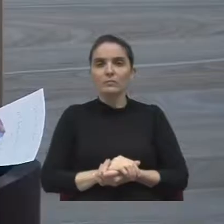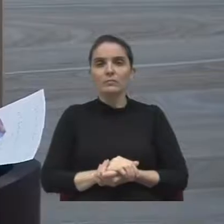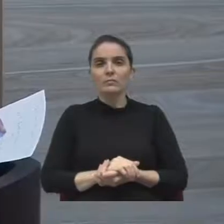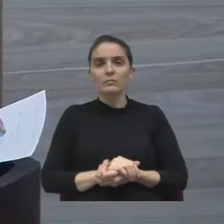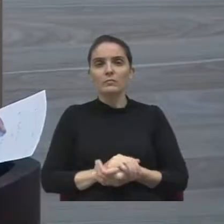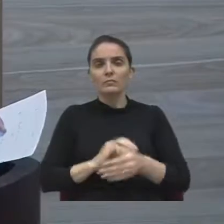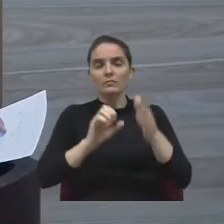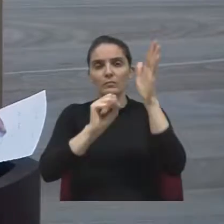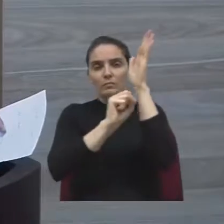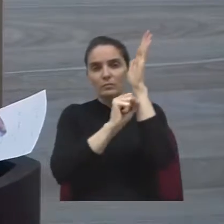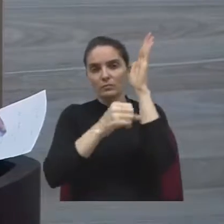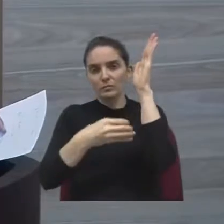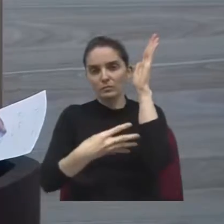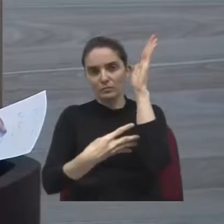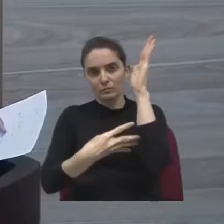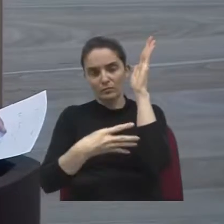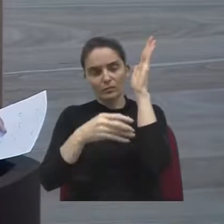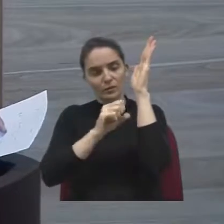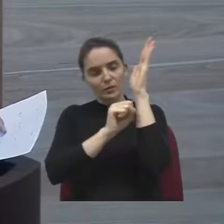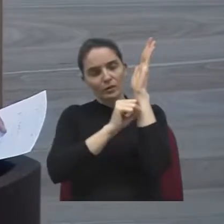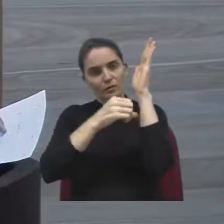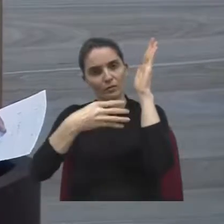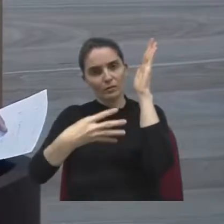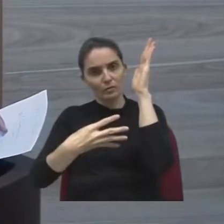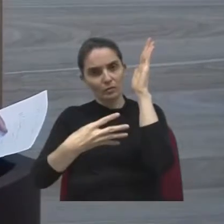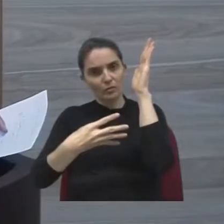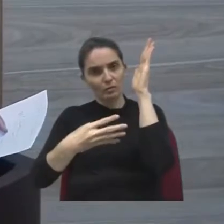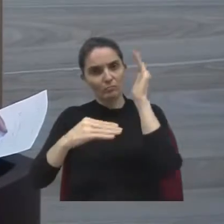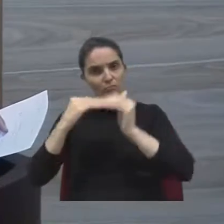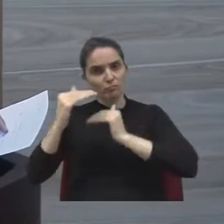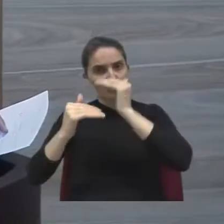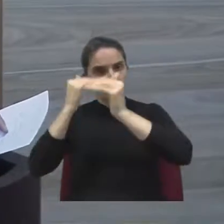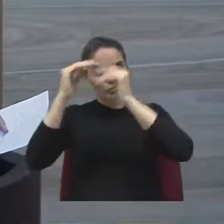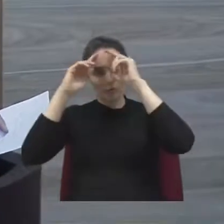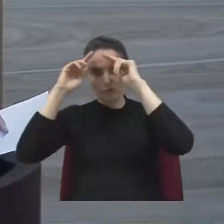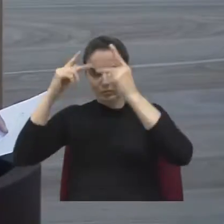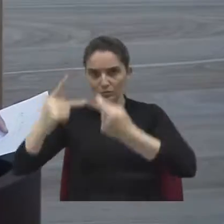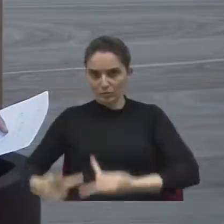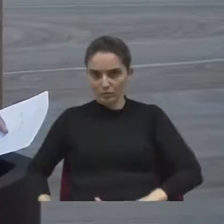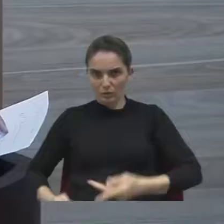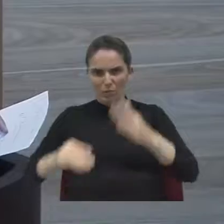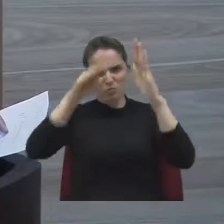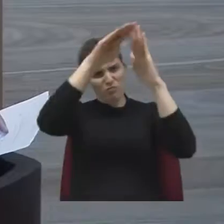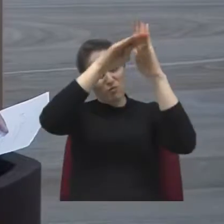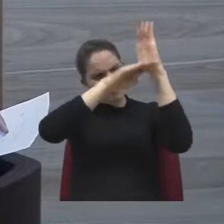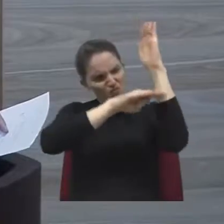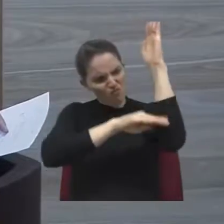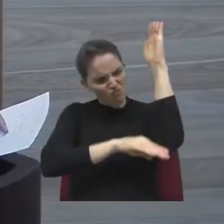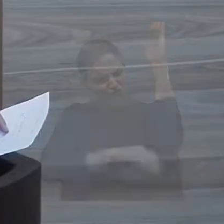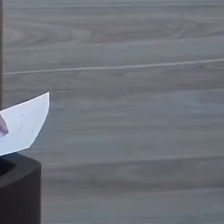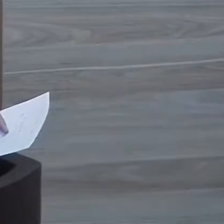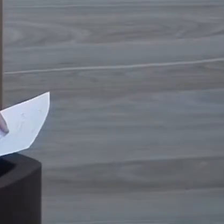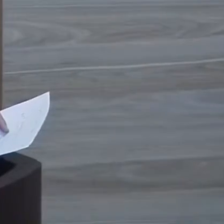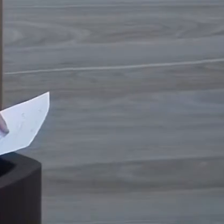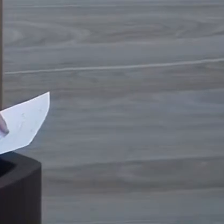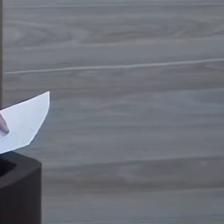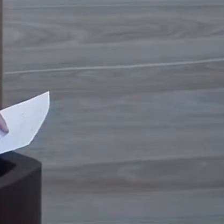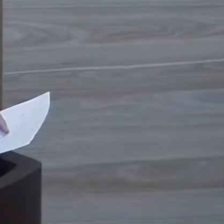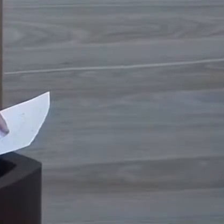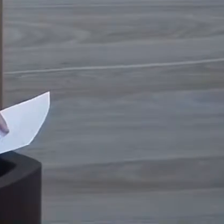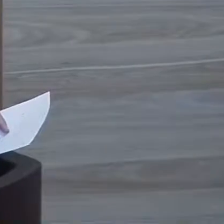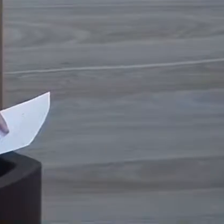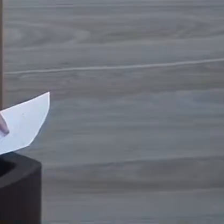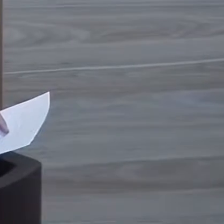84 no ranking do Índice de Desenvolvimento Humano, onde foram feitos uma pesquisa com 187 países, isso em